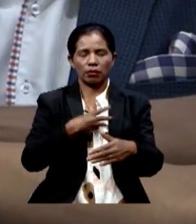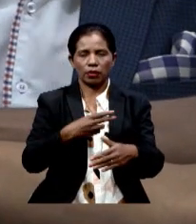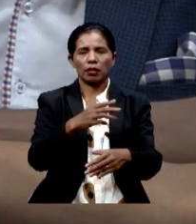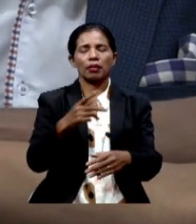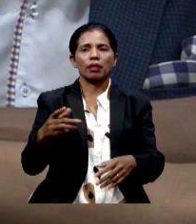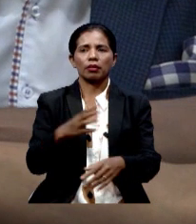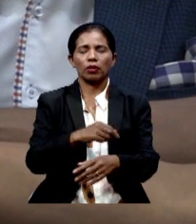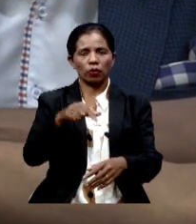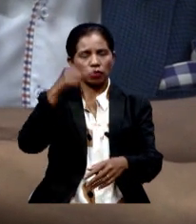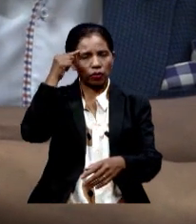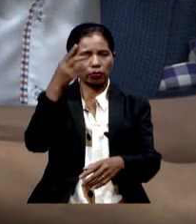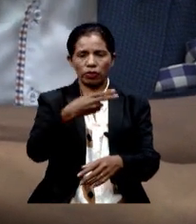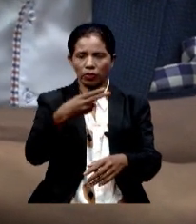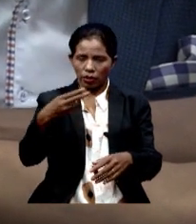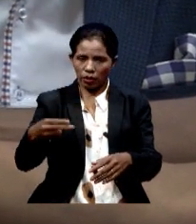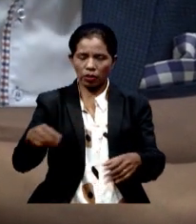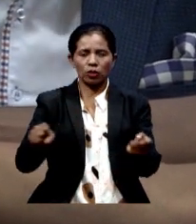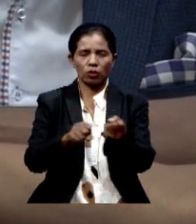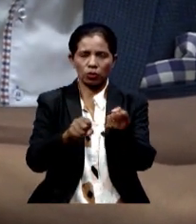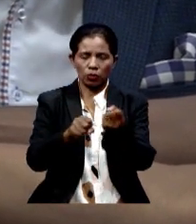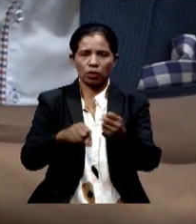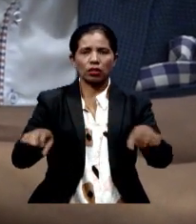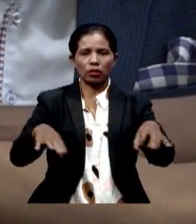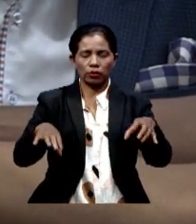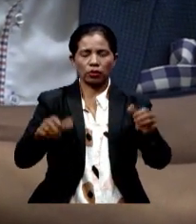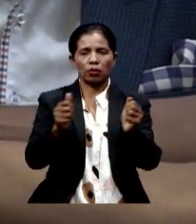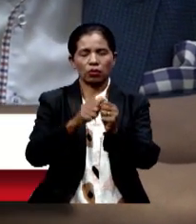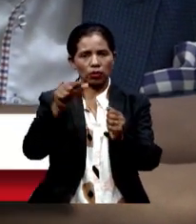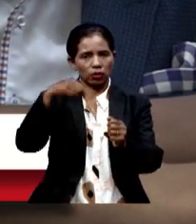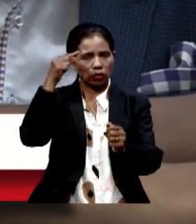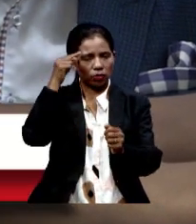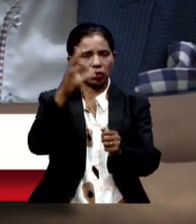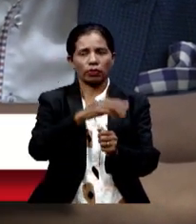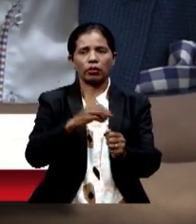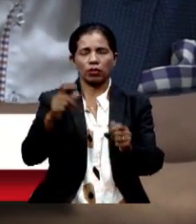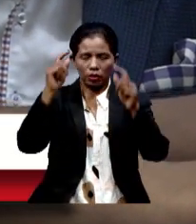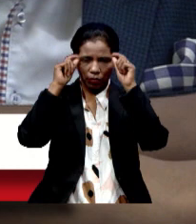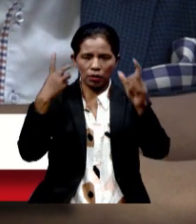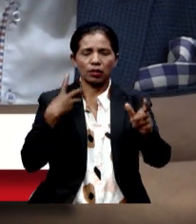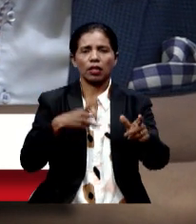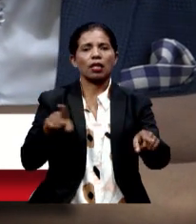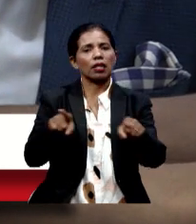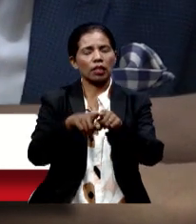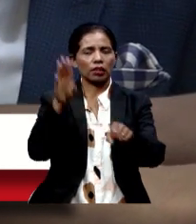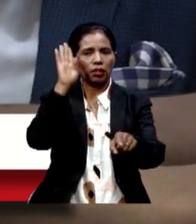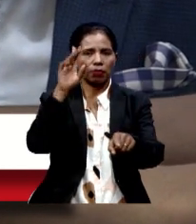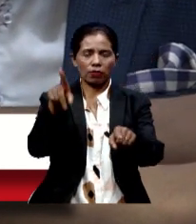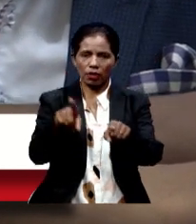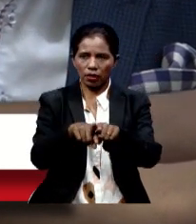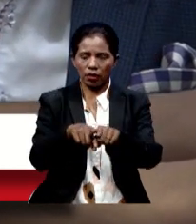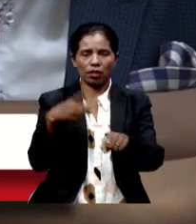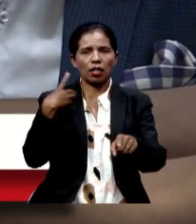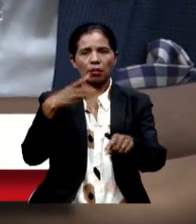terus mendukung kerjasama Timor Leste dengan Indonesia karena kita ini adalah saudara. Dan kami